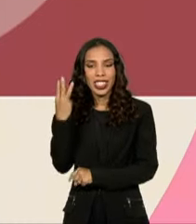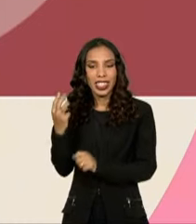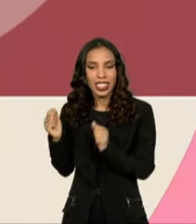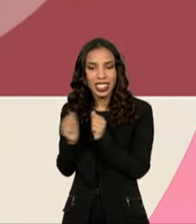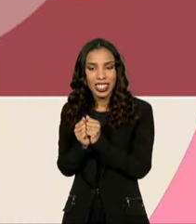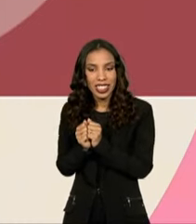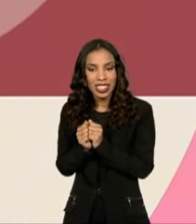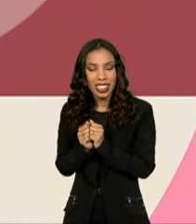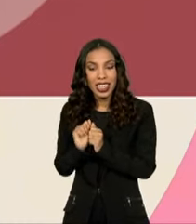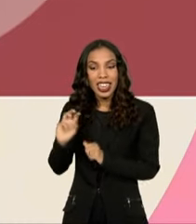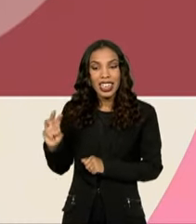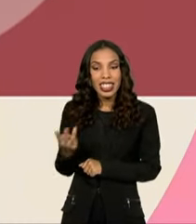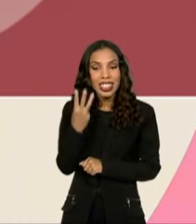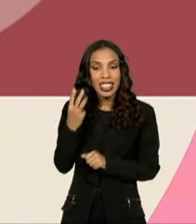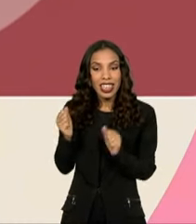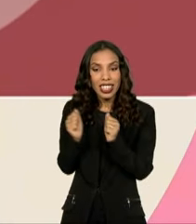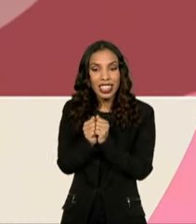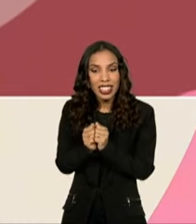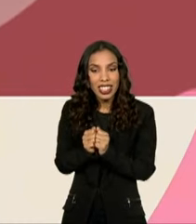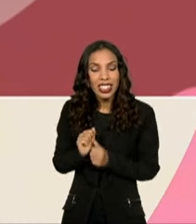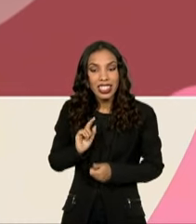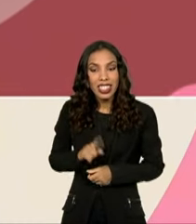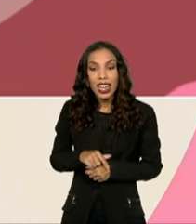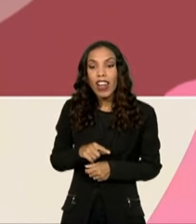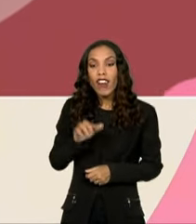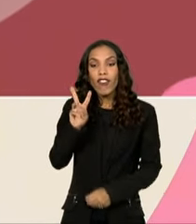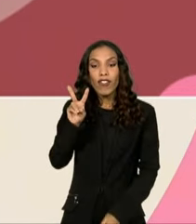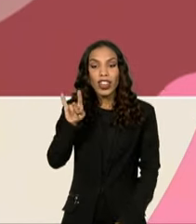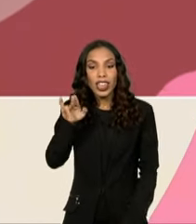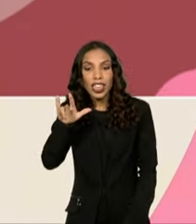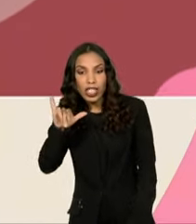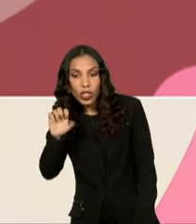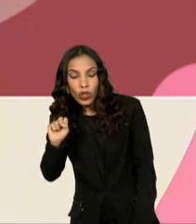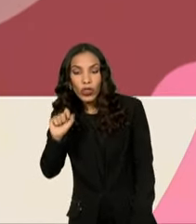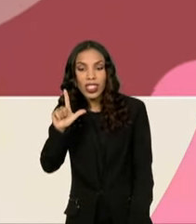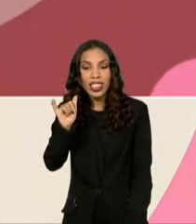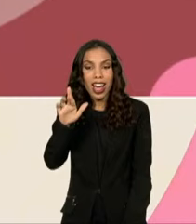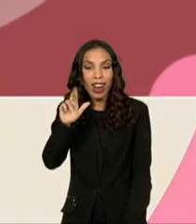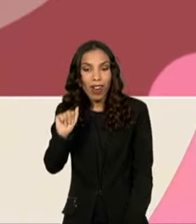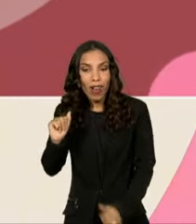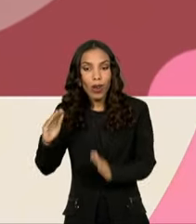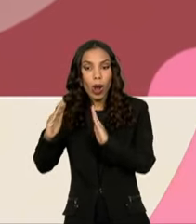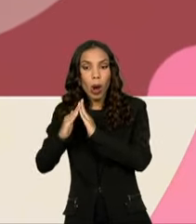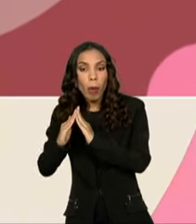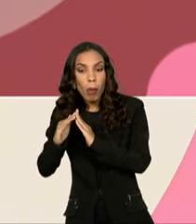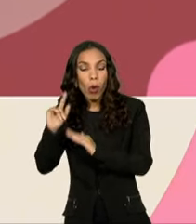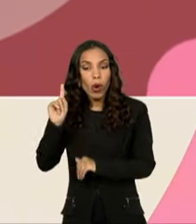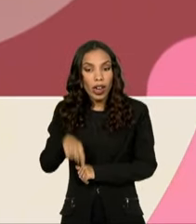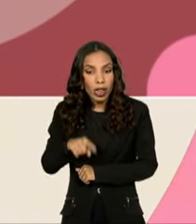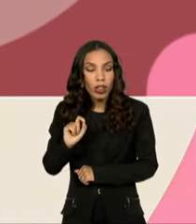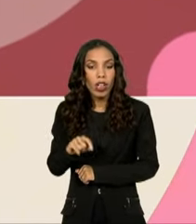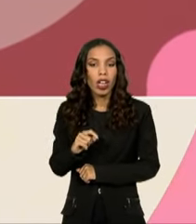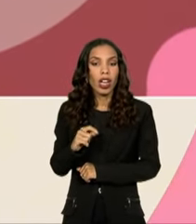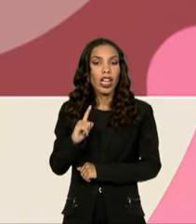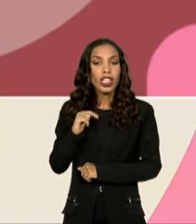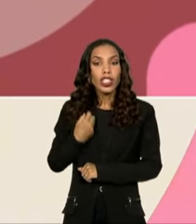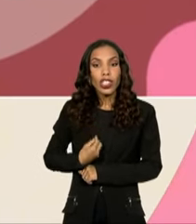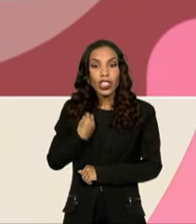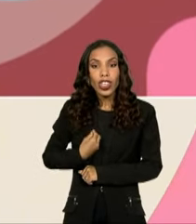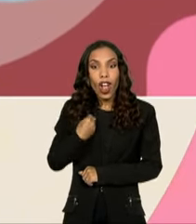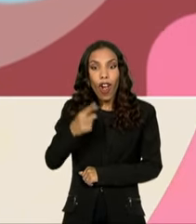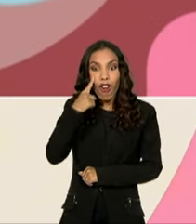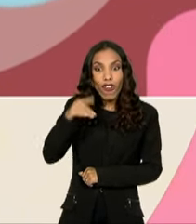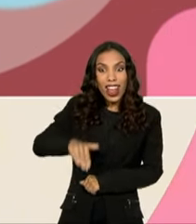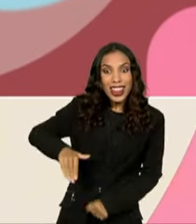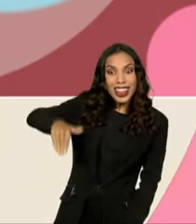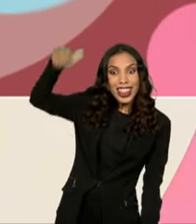os três juntos comigo. Tá o Vinícius e a Laura morando lá? Morando lá. Estou com a formatura do Vini. Ai, o Vini é muito lindo. Olha o tamanho